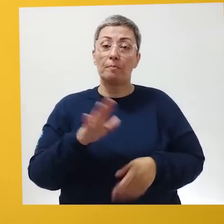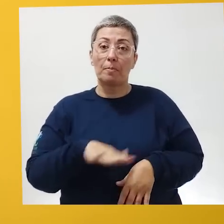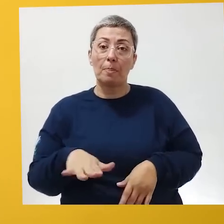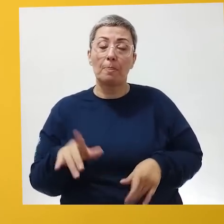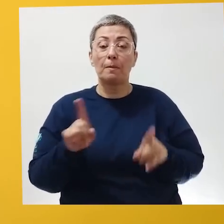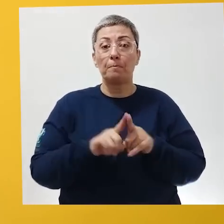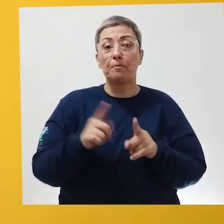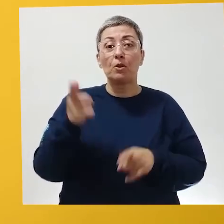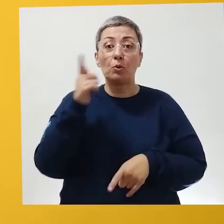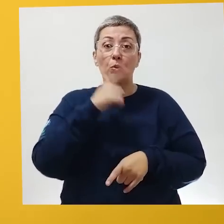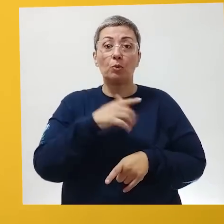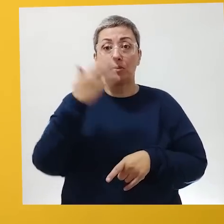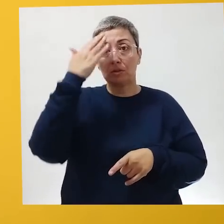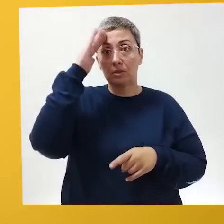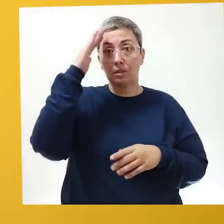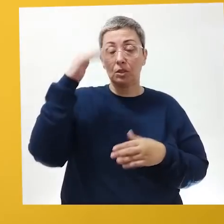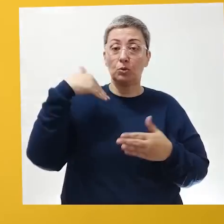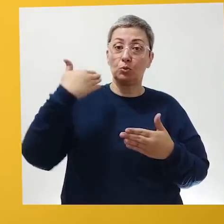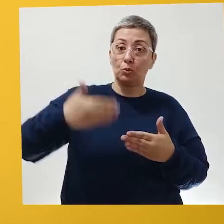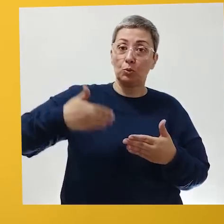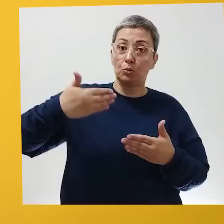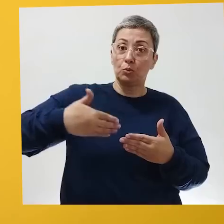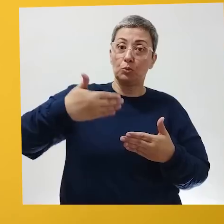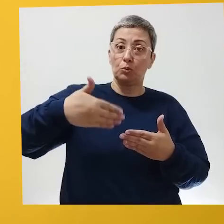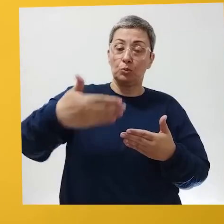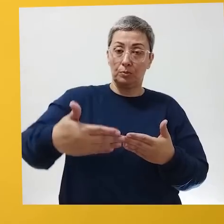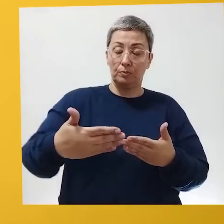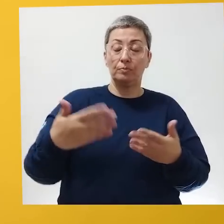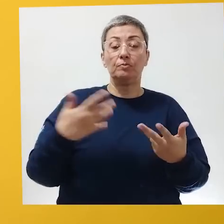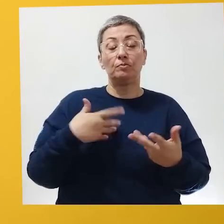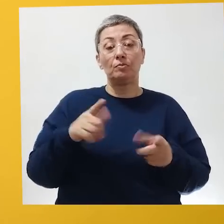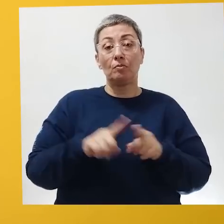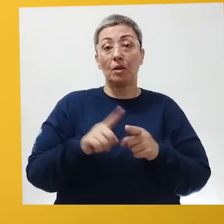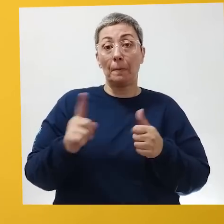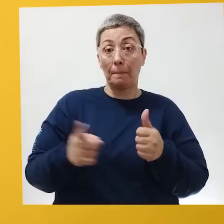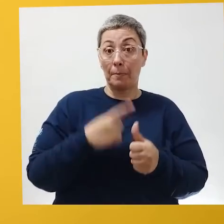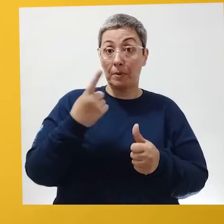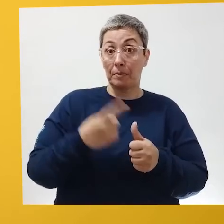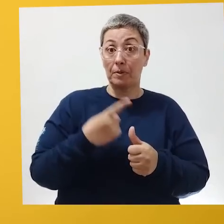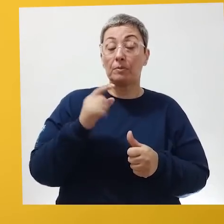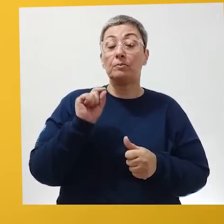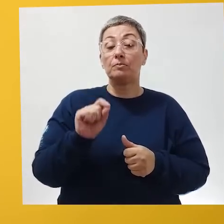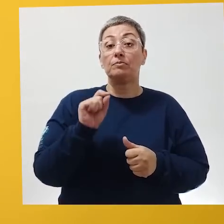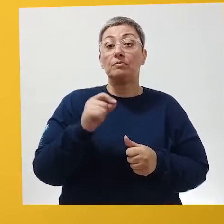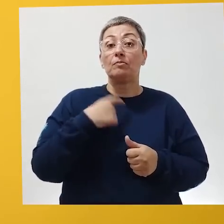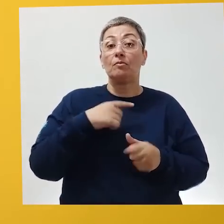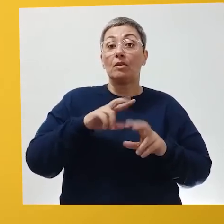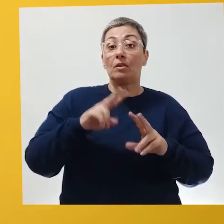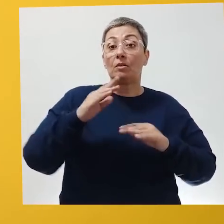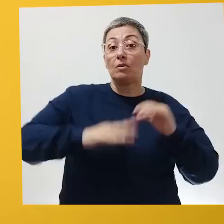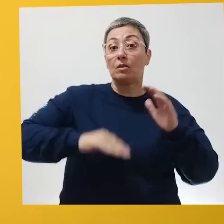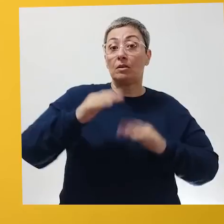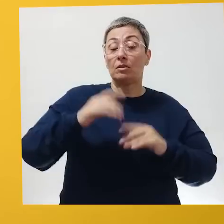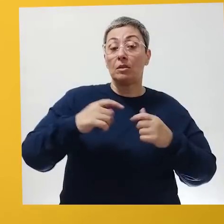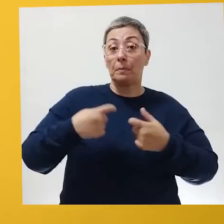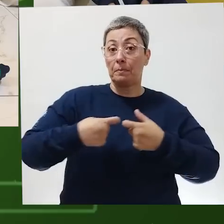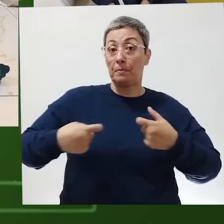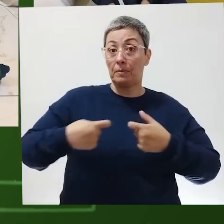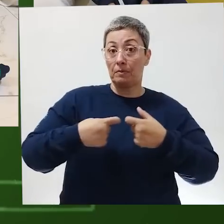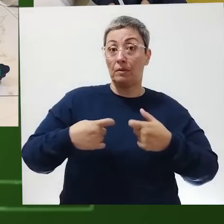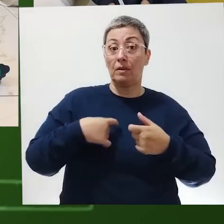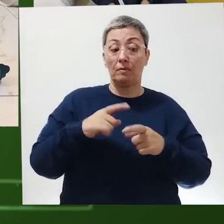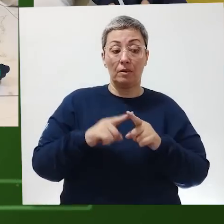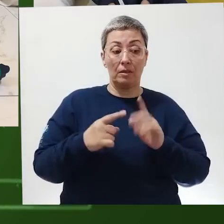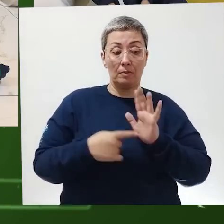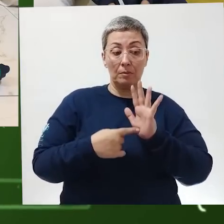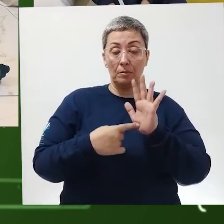consiga entender todo o processo da atividade. Então, primeira coisa, né, nós vamos falar da atividade da meia. Então, nós